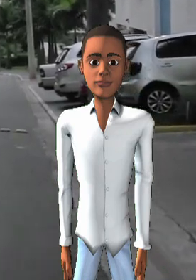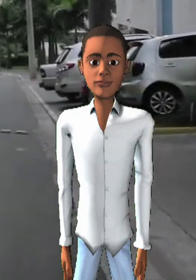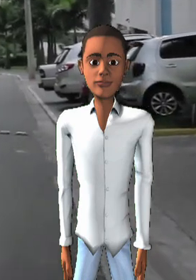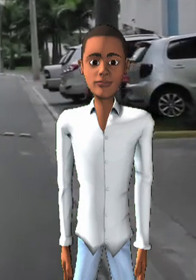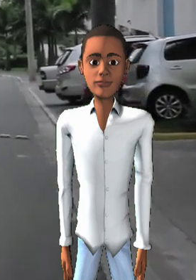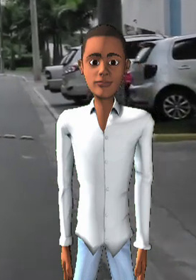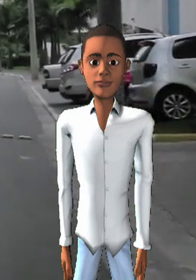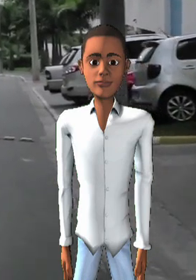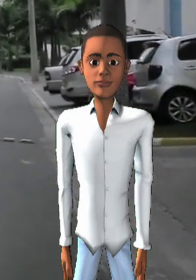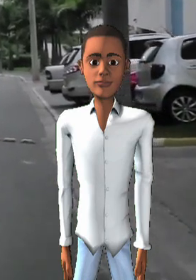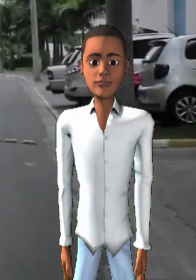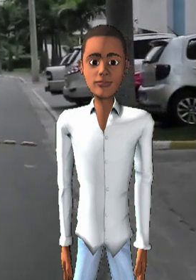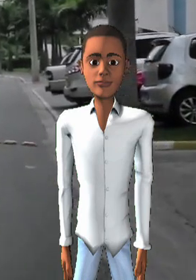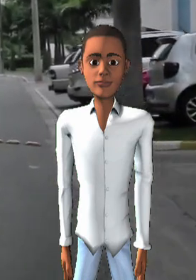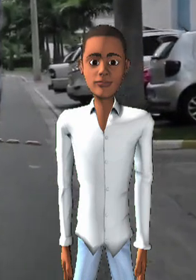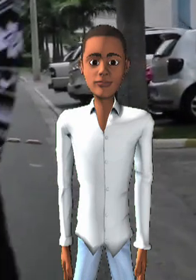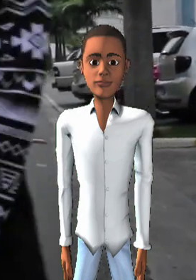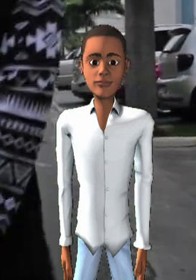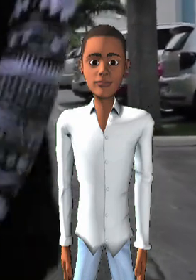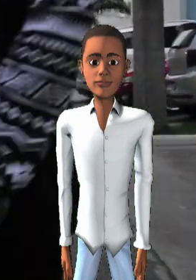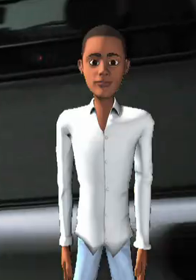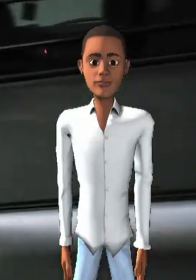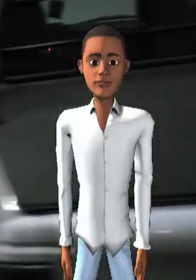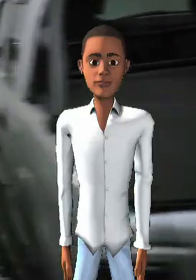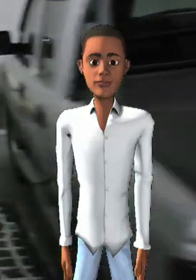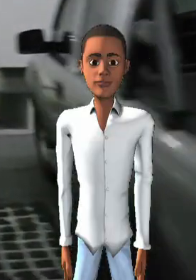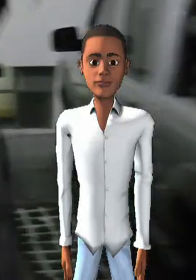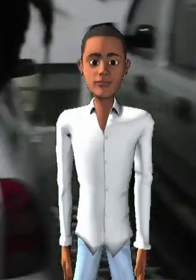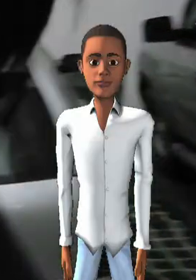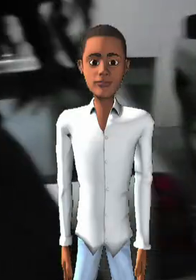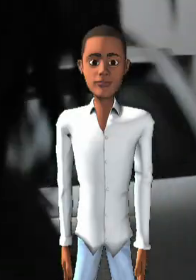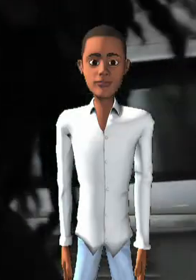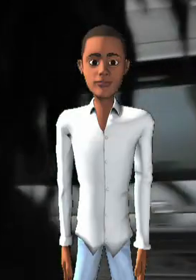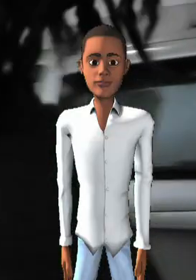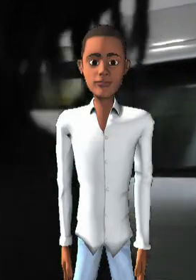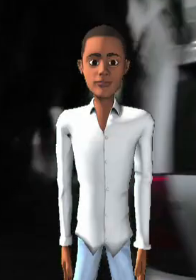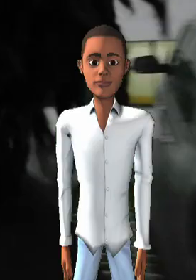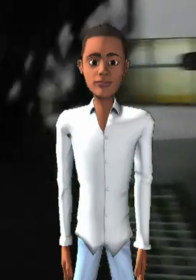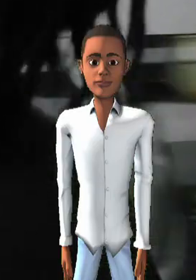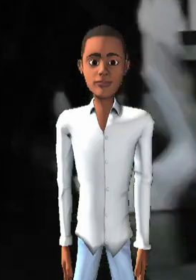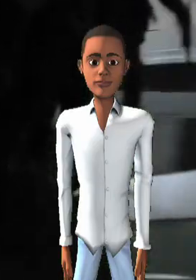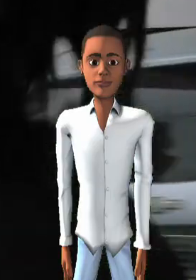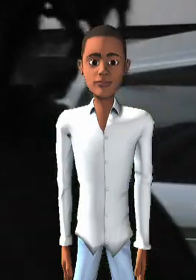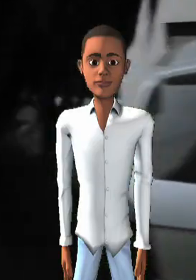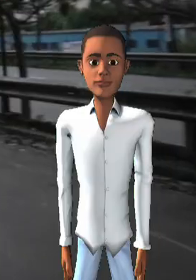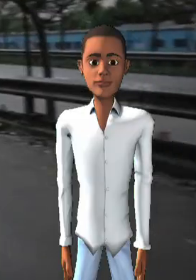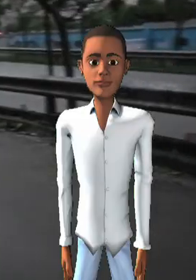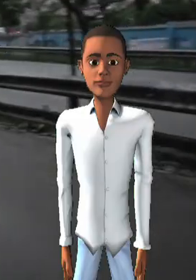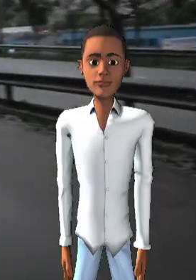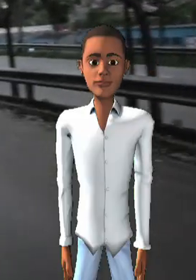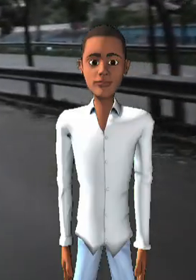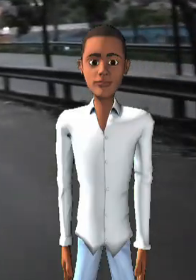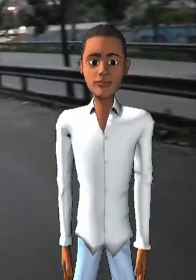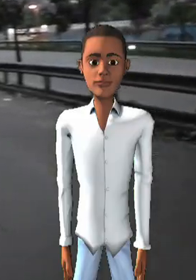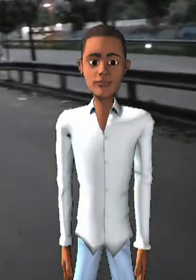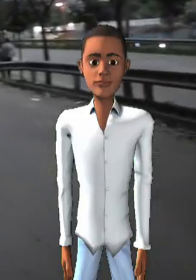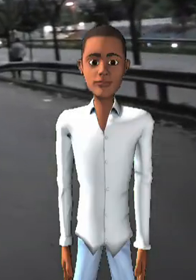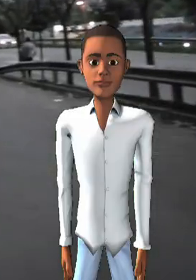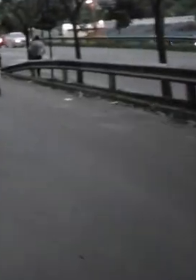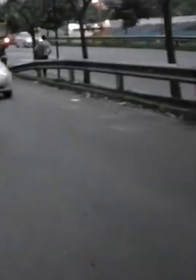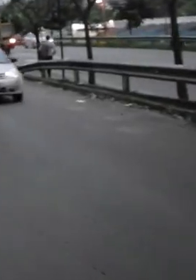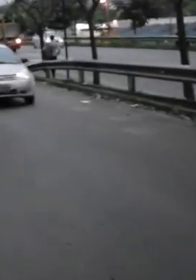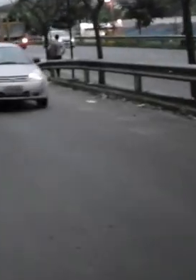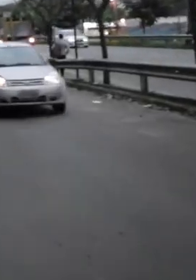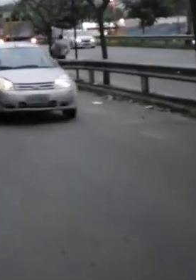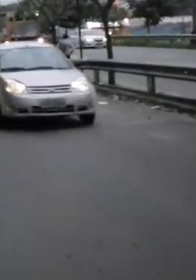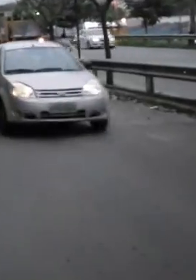quero agora saber que não matam um de nós a cada 27 horas. Fervo do Dala aqui porque meu fervo é seu fervo. E o fervo de cada um enfraquece